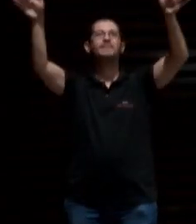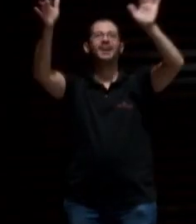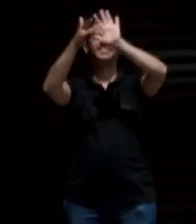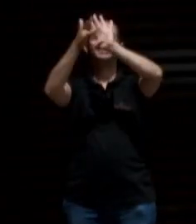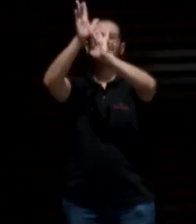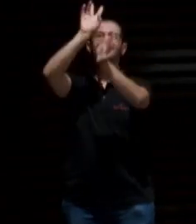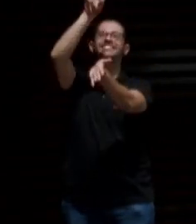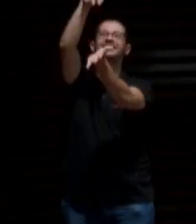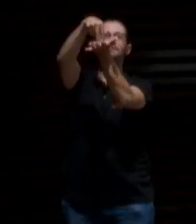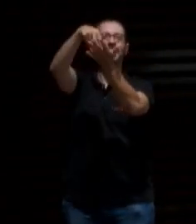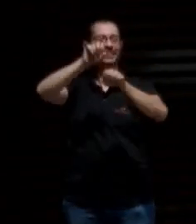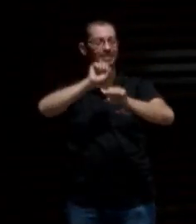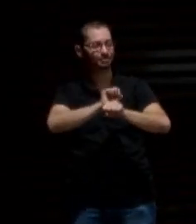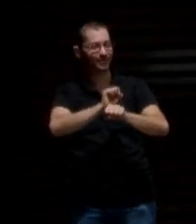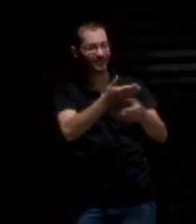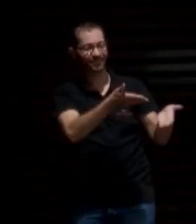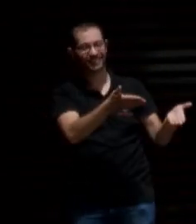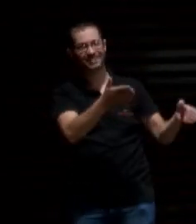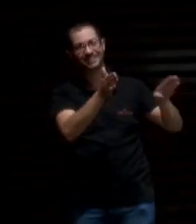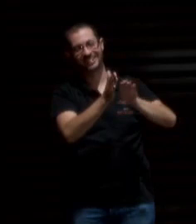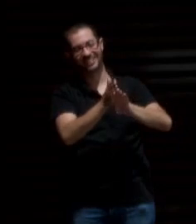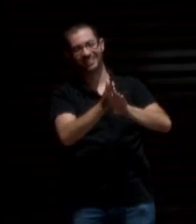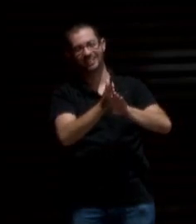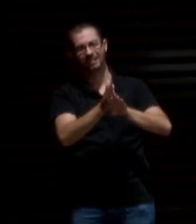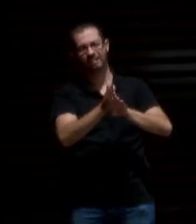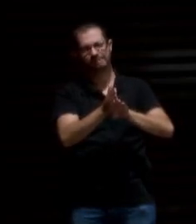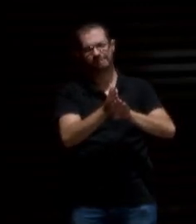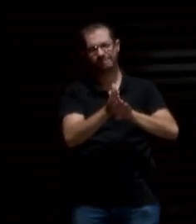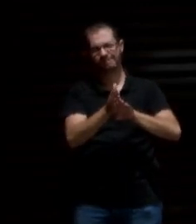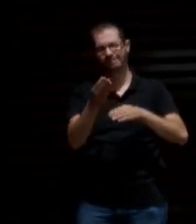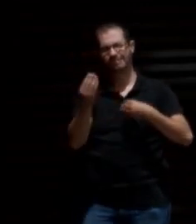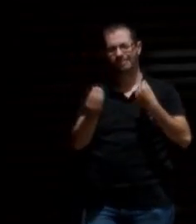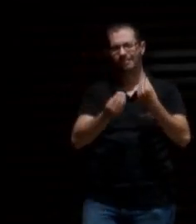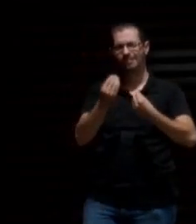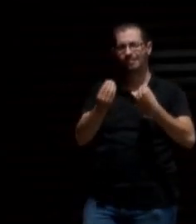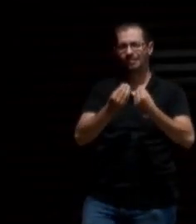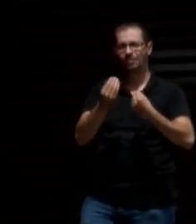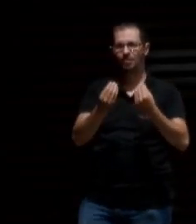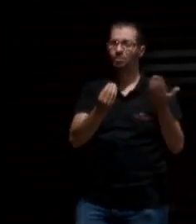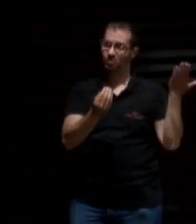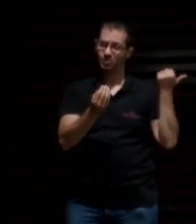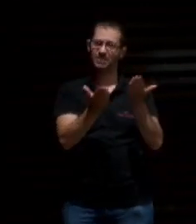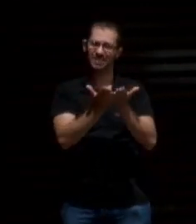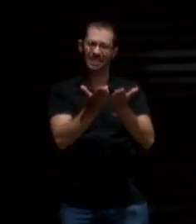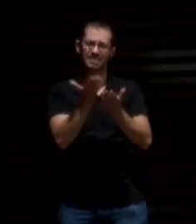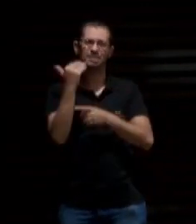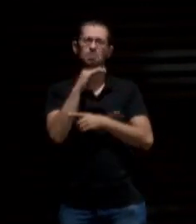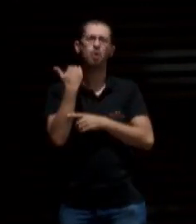chegar. Como você acha que os mártires morreram, meus amados, queimados numa fogueira cantando, por causa do poder deles? Claro que